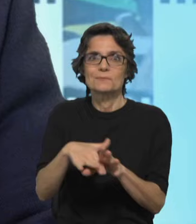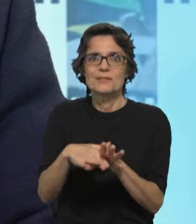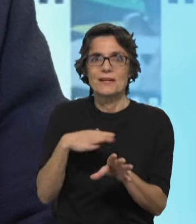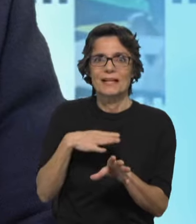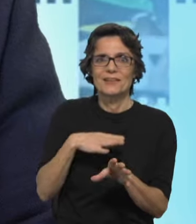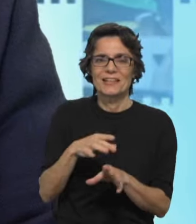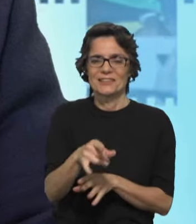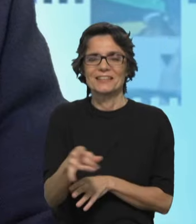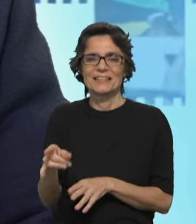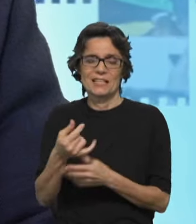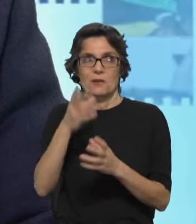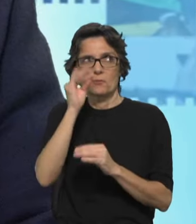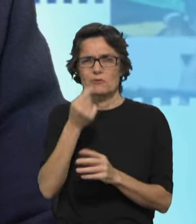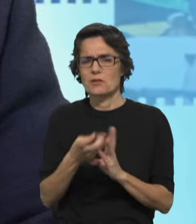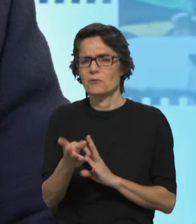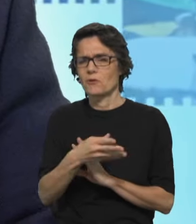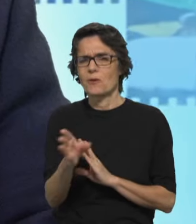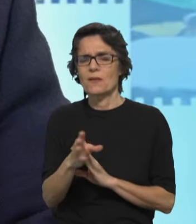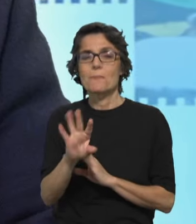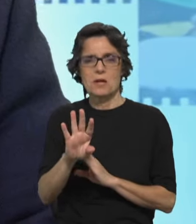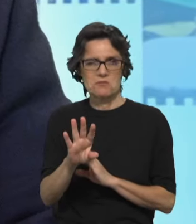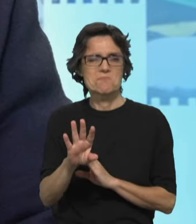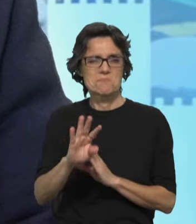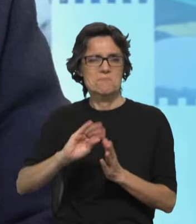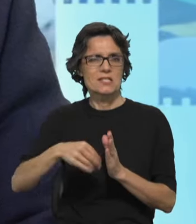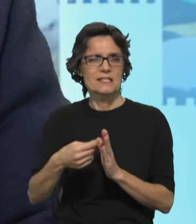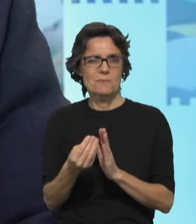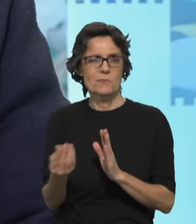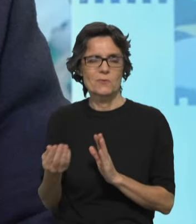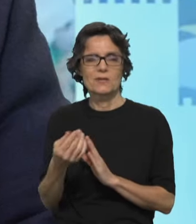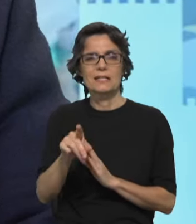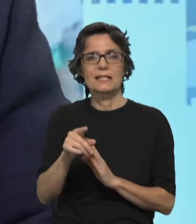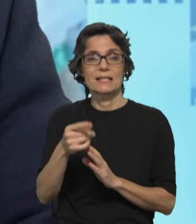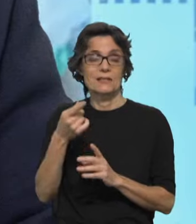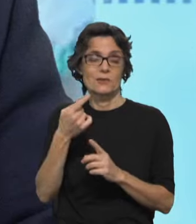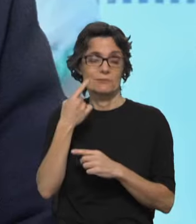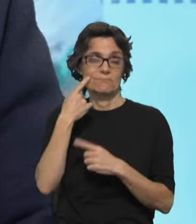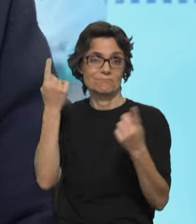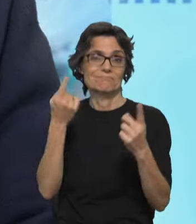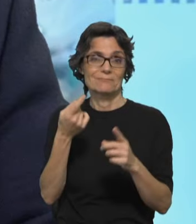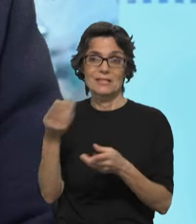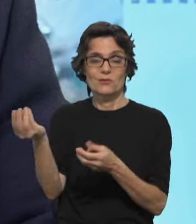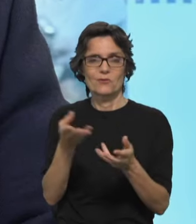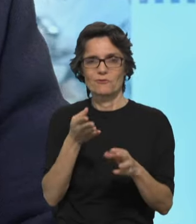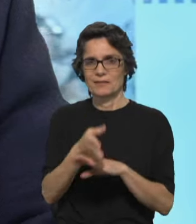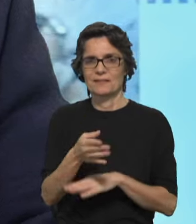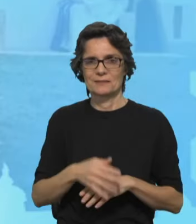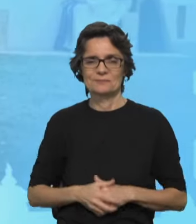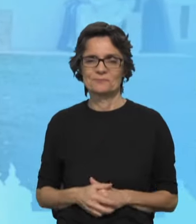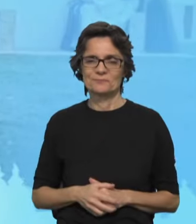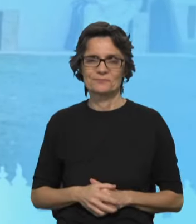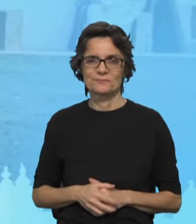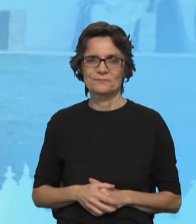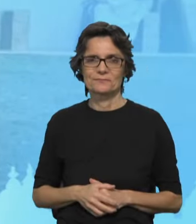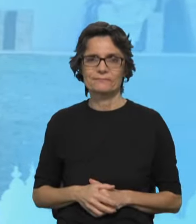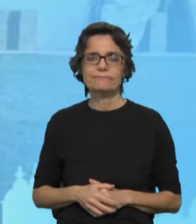momento noção de quantos já estão inscritos, mas foi aí que foi lançado um convite, digamos assim, mais direto. Partilhar o